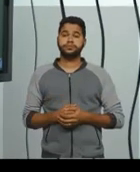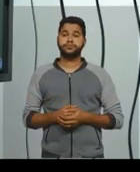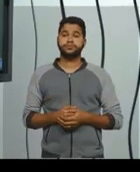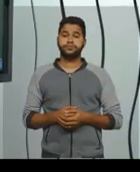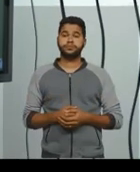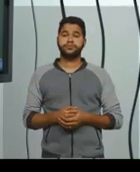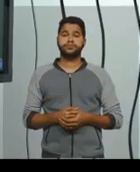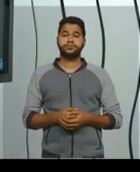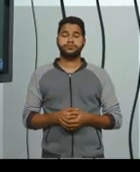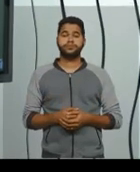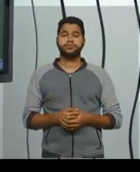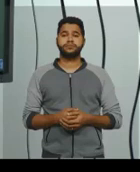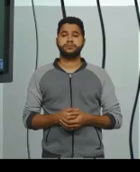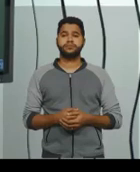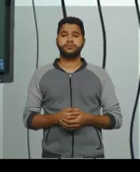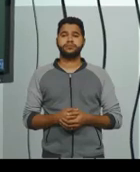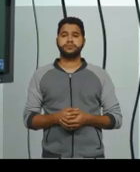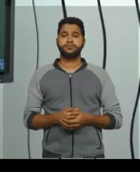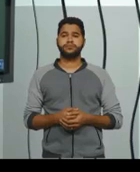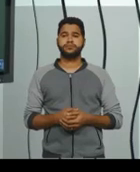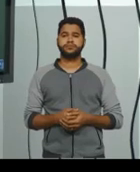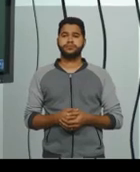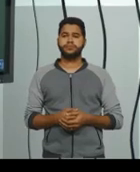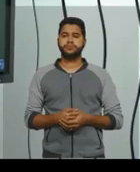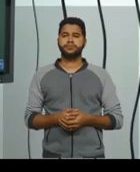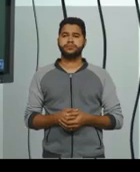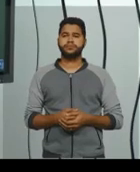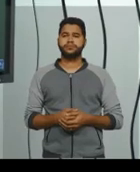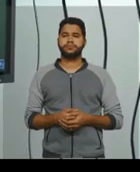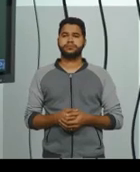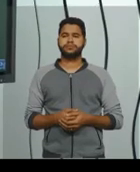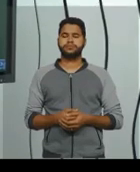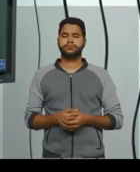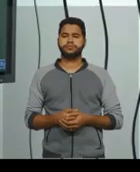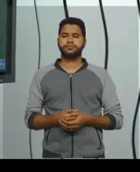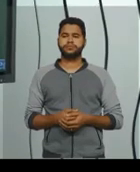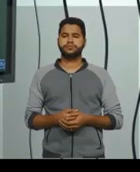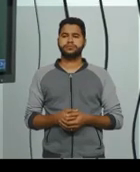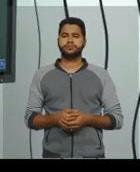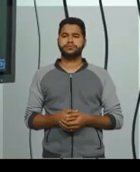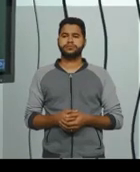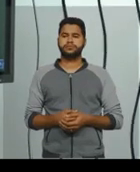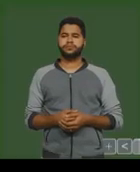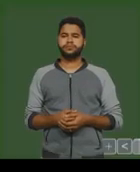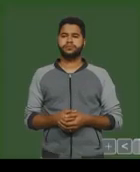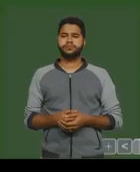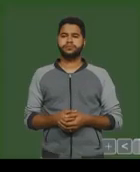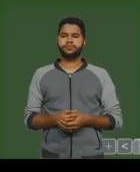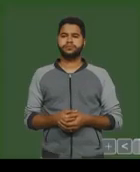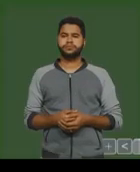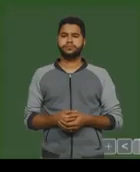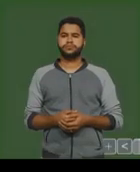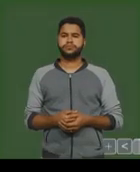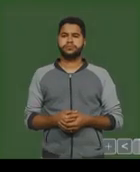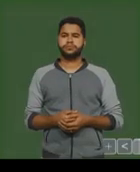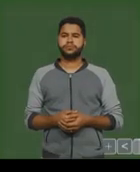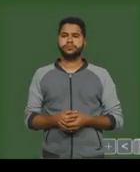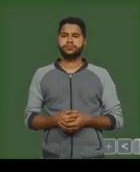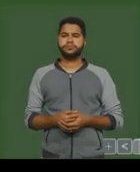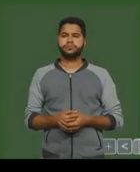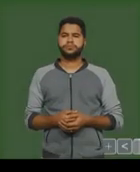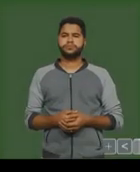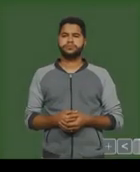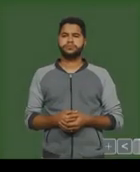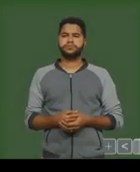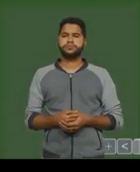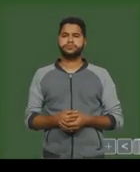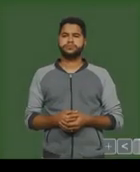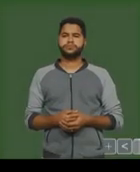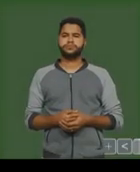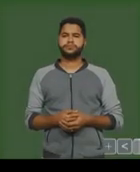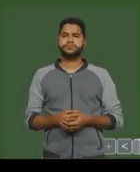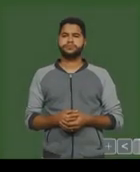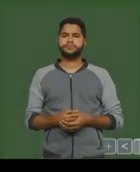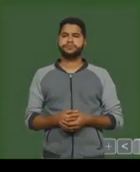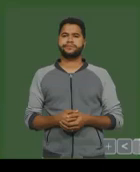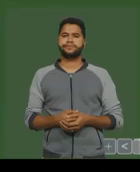a quarta proporcional, vou abreviar,